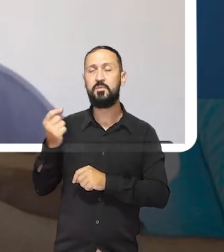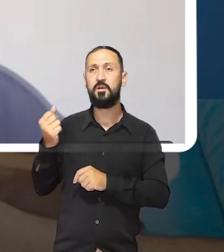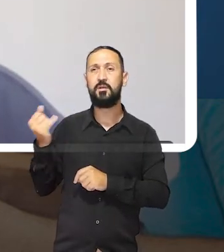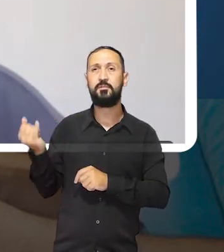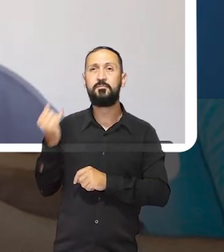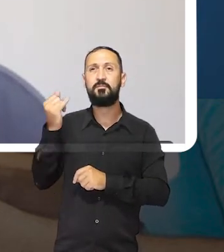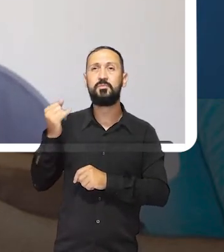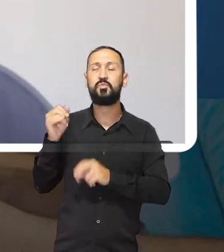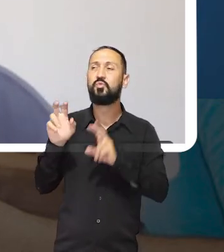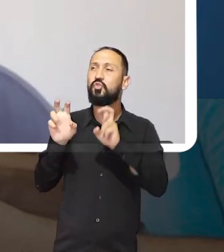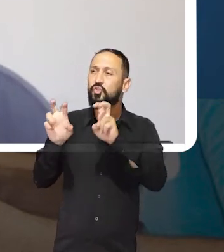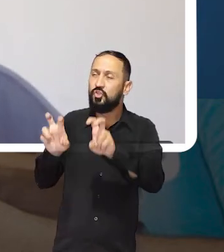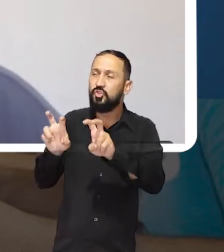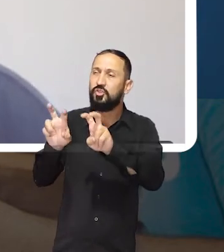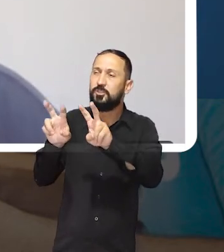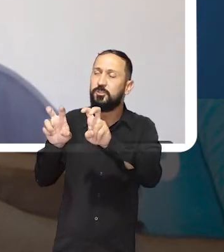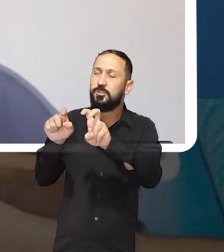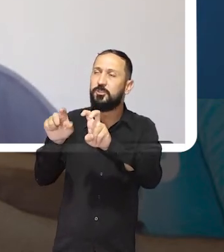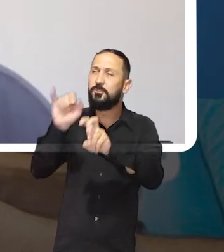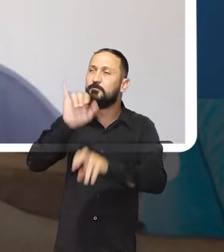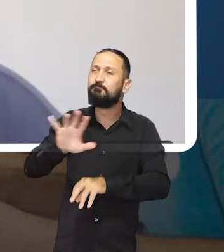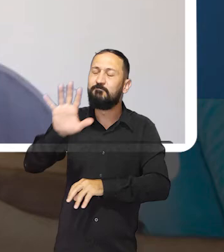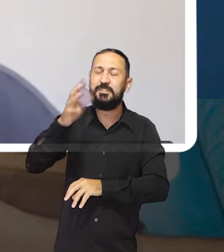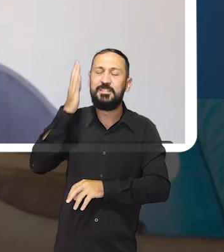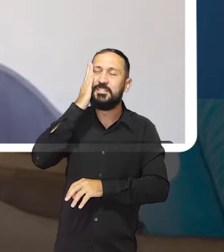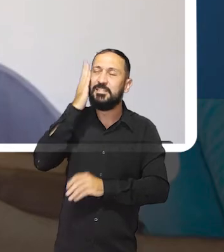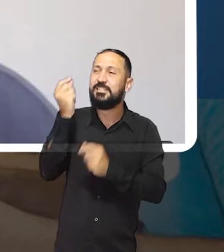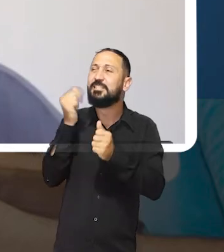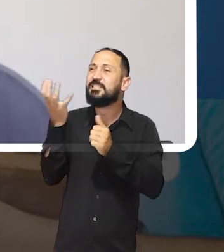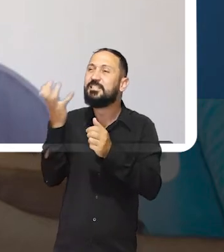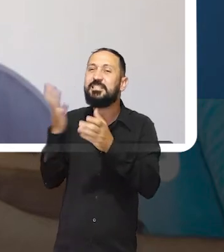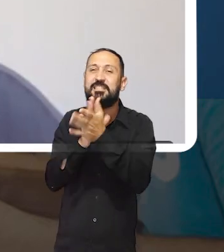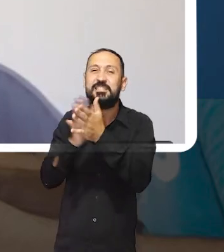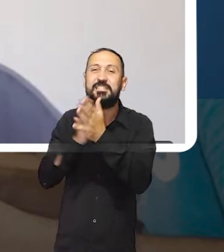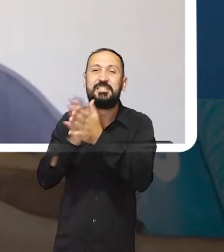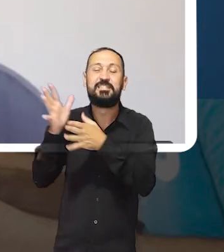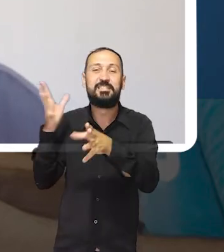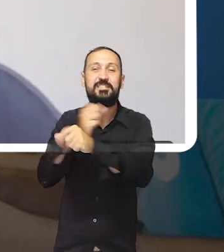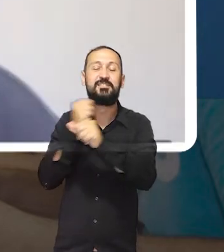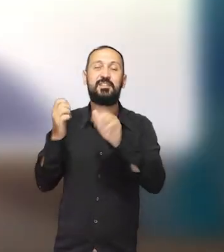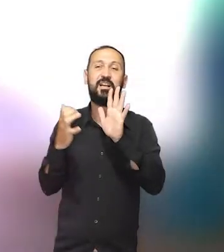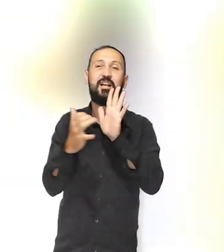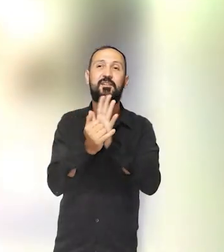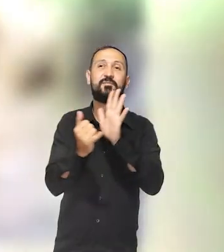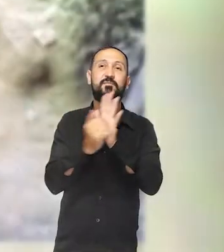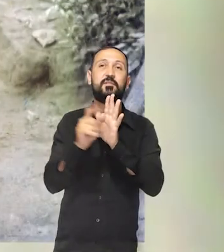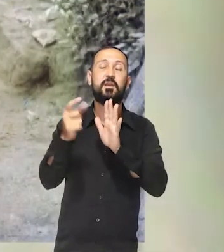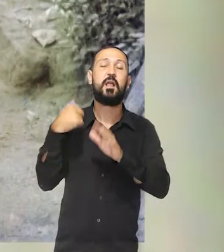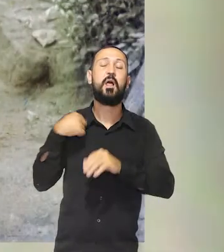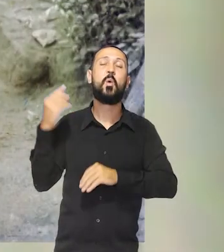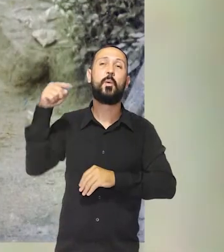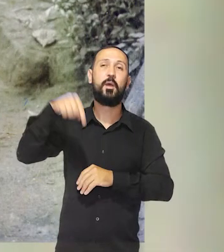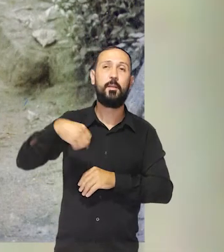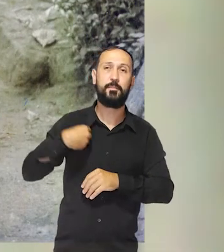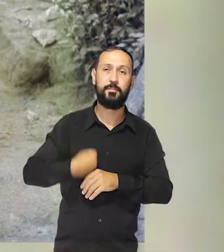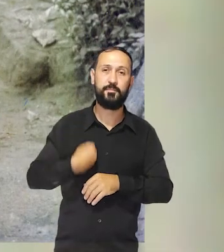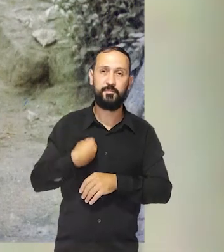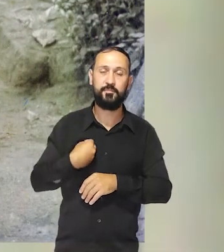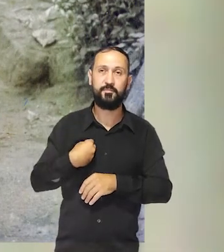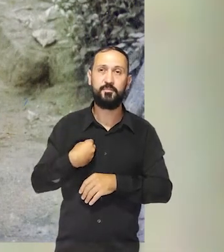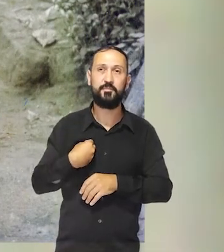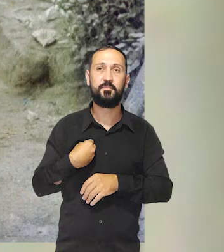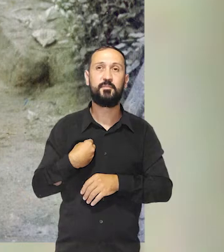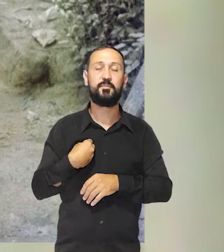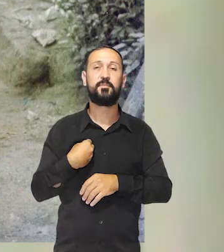pessoa instigante, uma figura instigante, que podia desenvolver a ficção em torno da passagem dela pela vida,